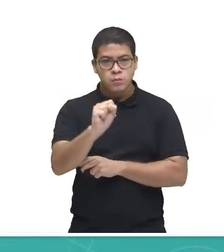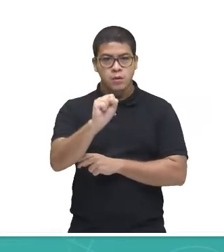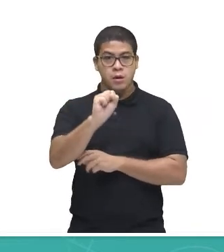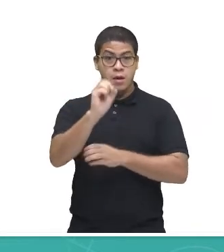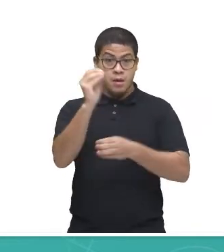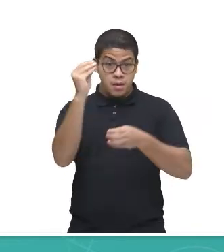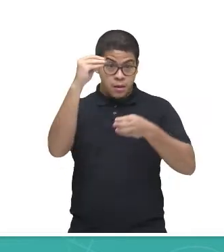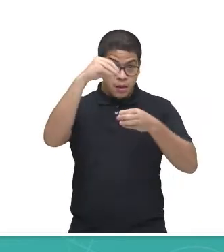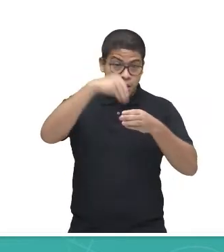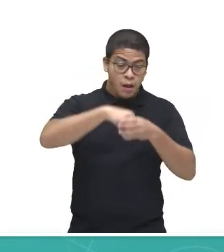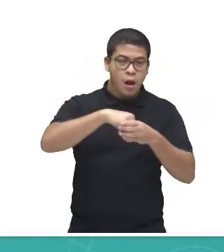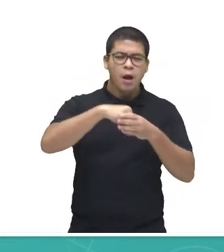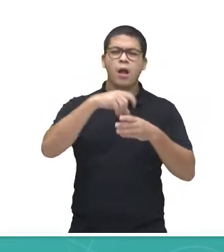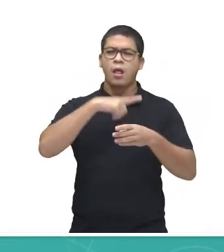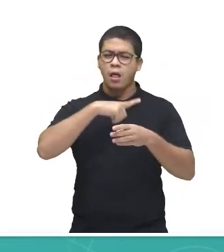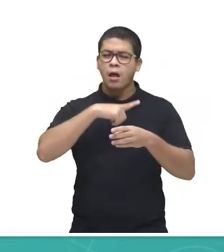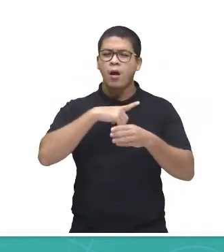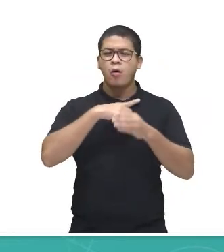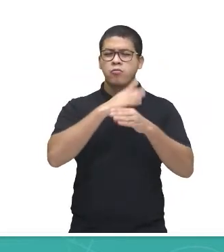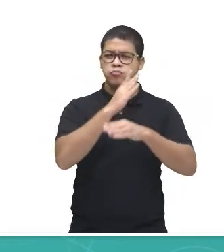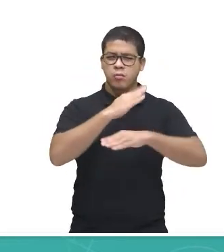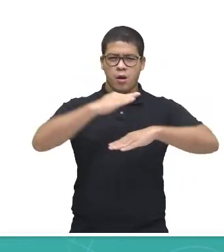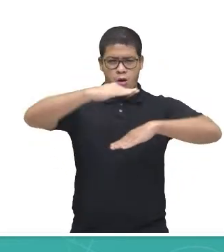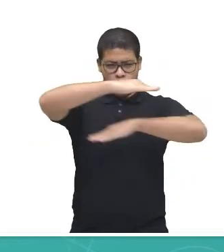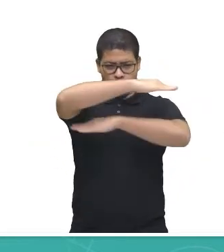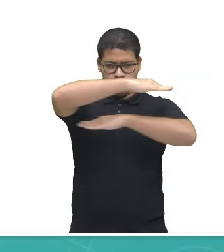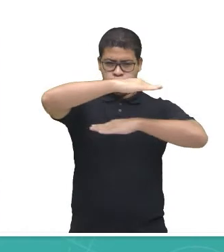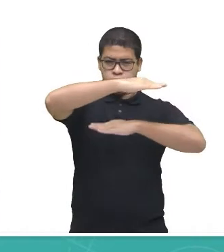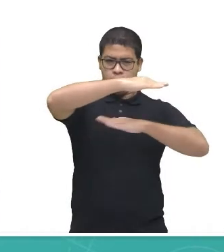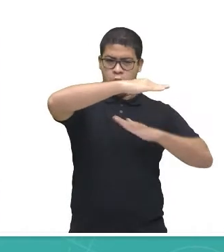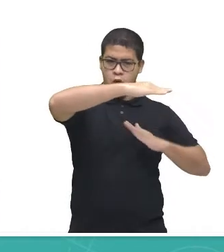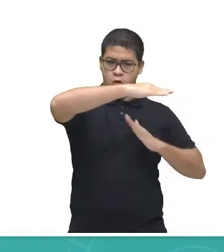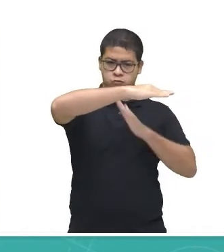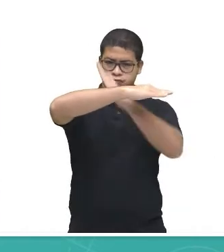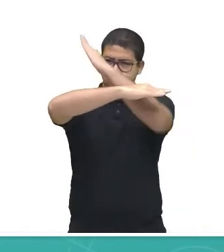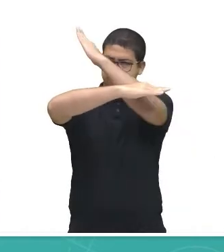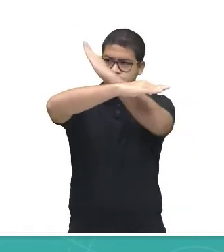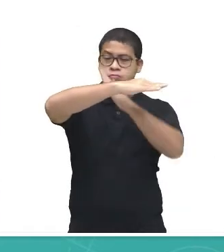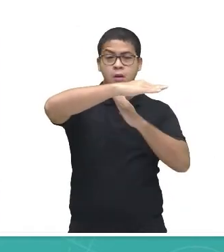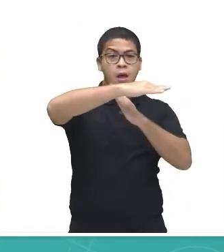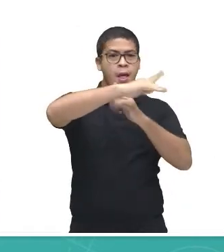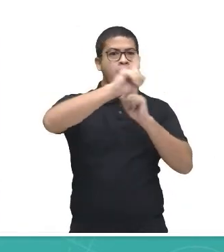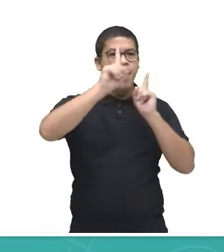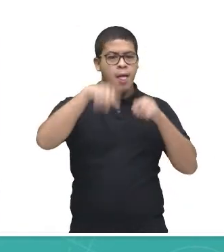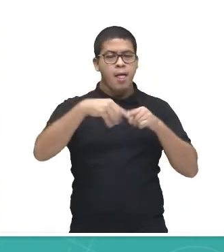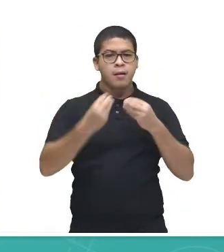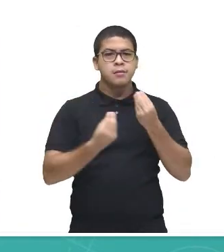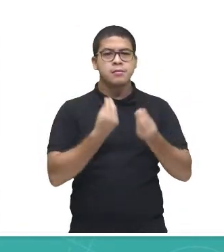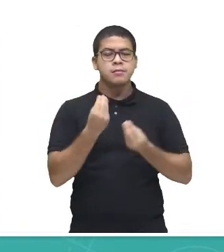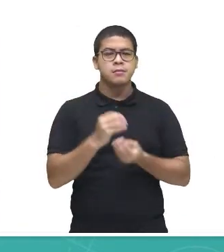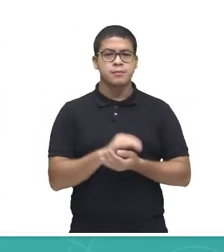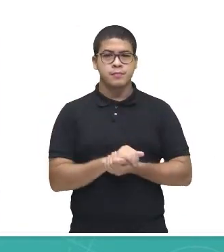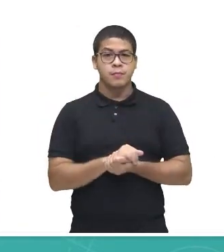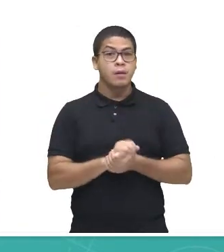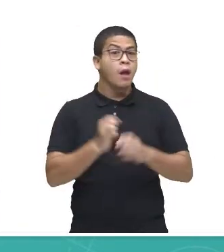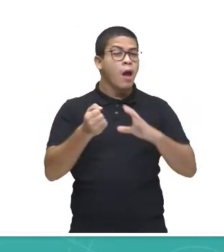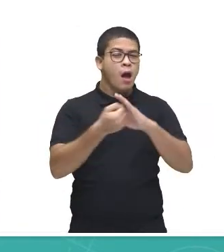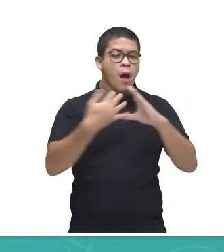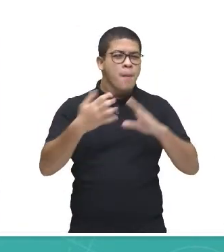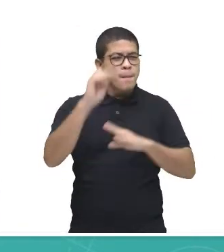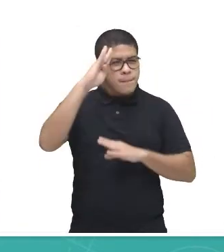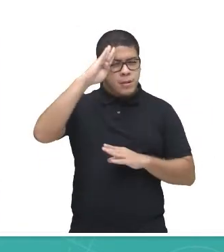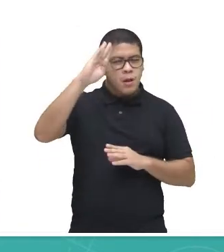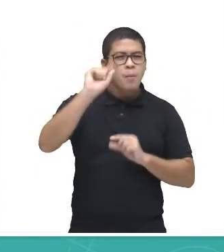entre as retas paralelas, beleza? E aqui nesse caso, a principal característica é a